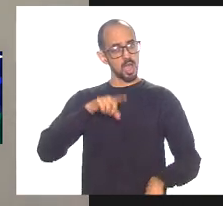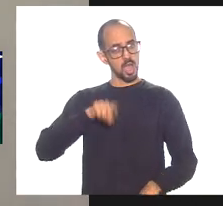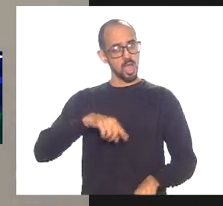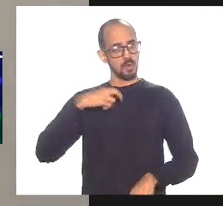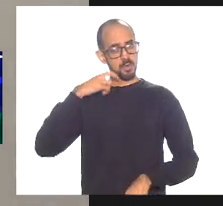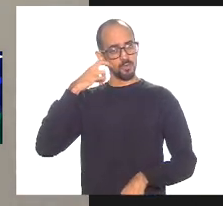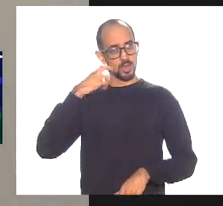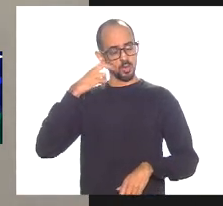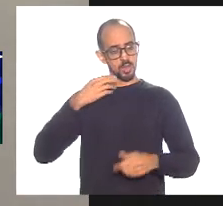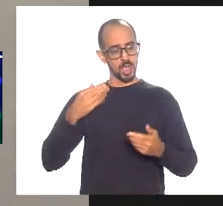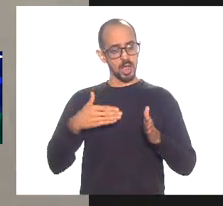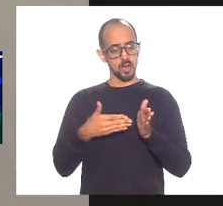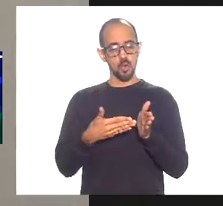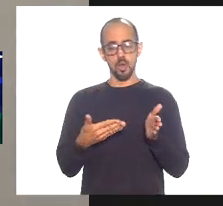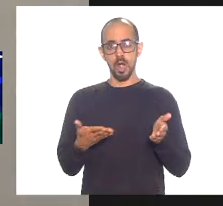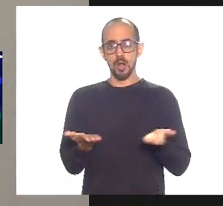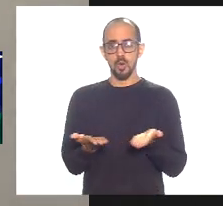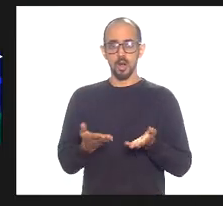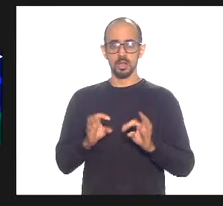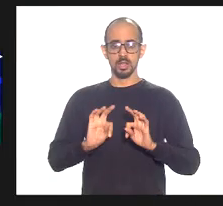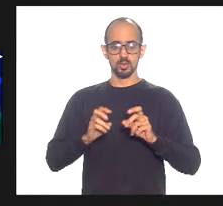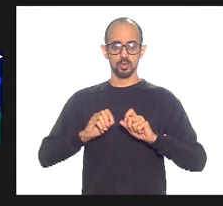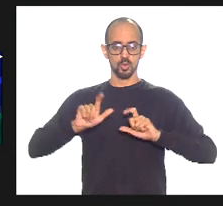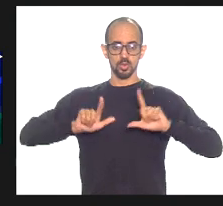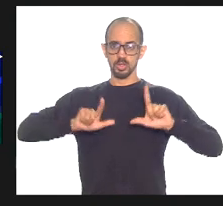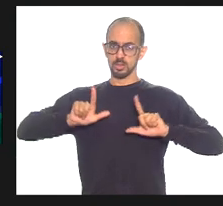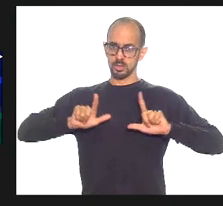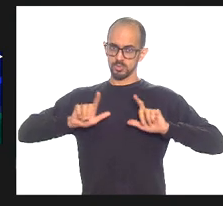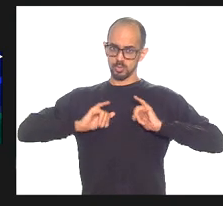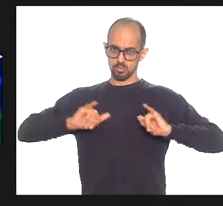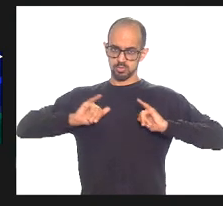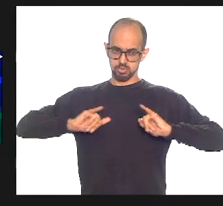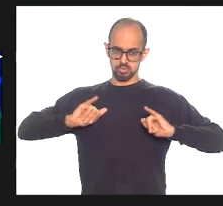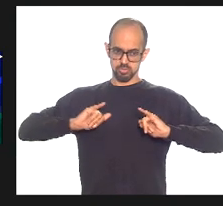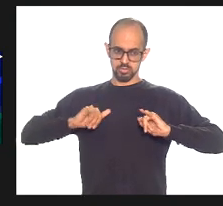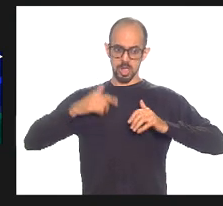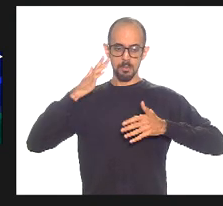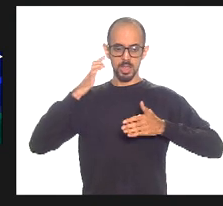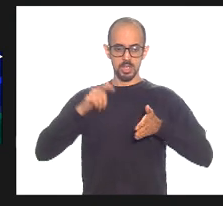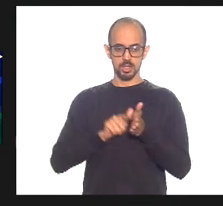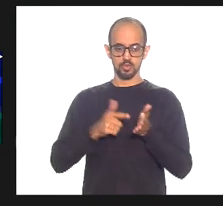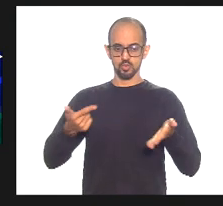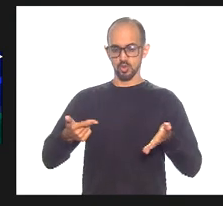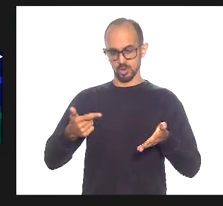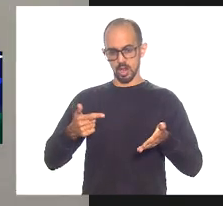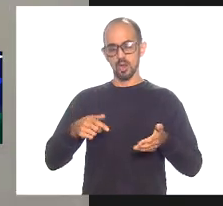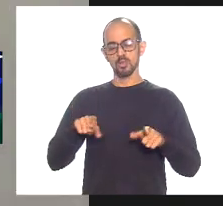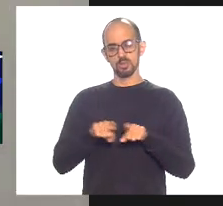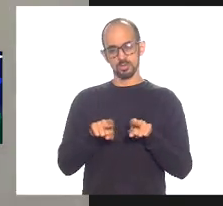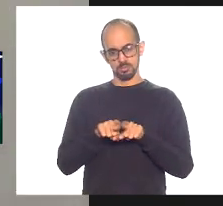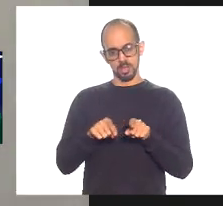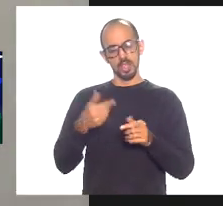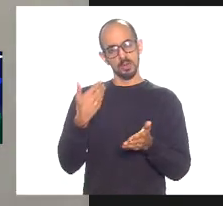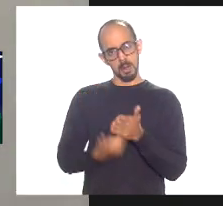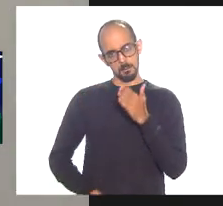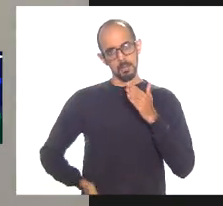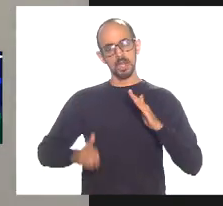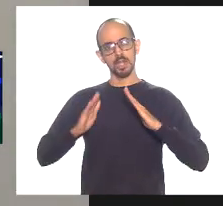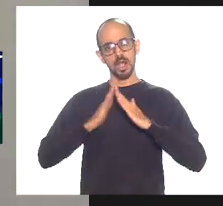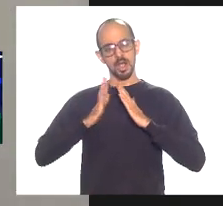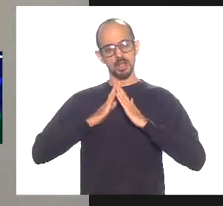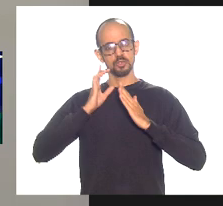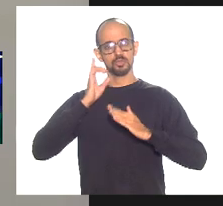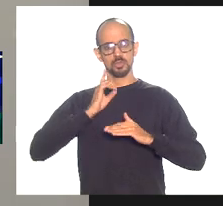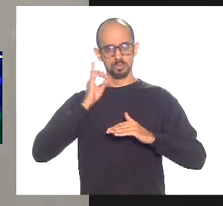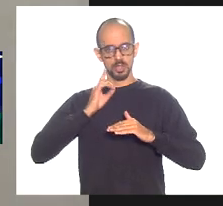campeonato tá toda a imprensa Amanhã a gente vai ver já podia Emater eu e mais uma vez quem perde o Parlamento